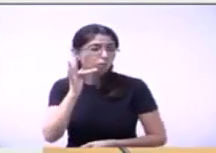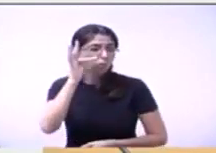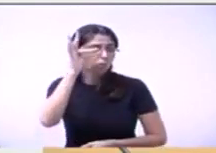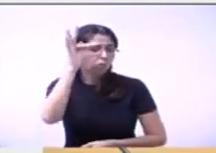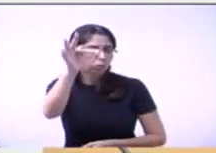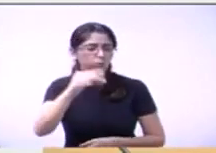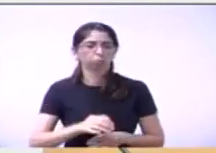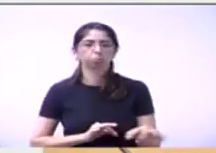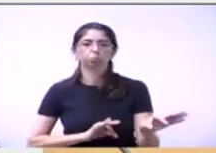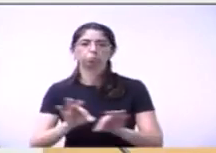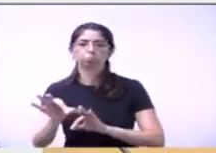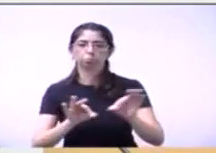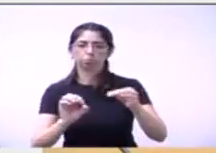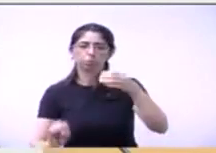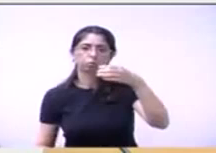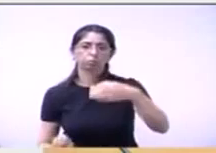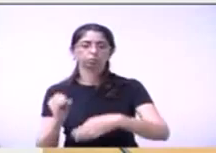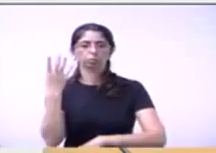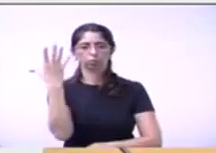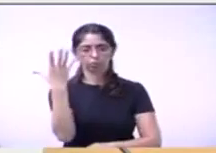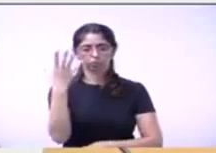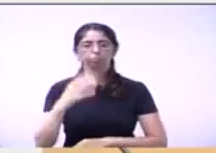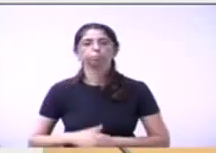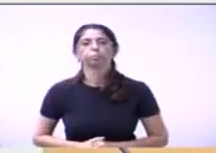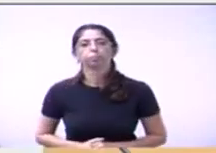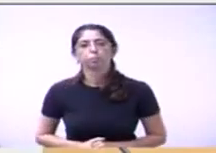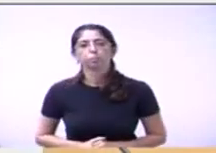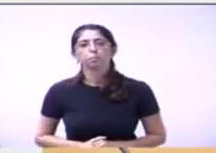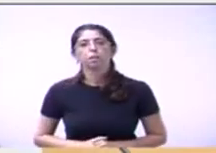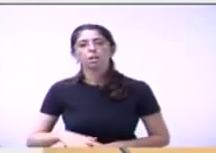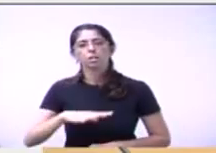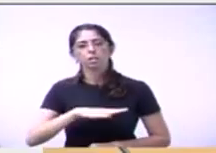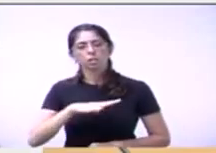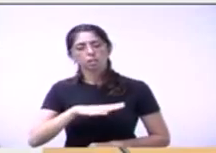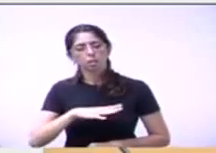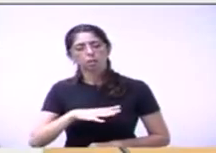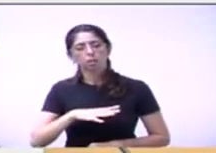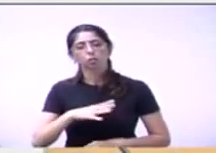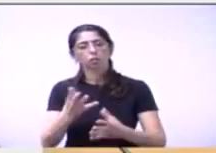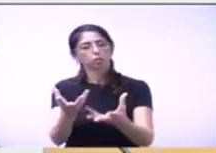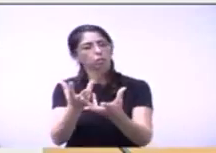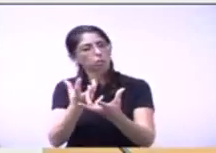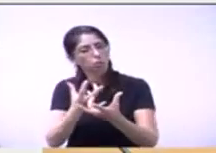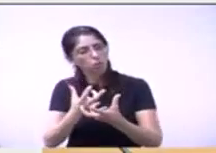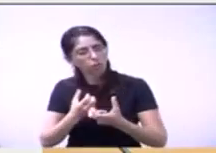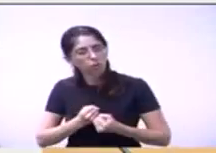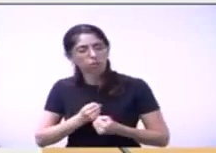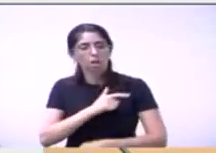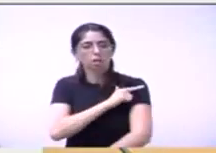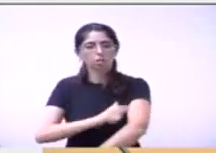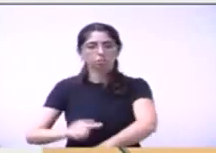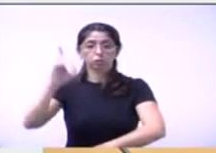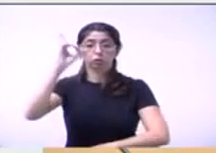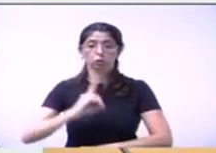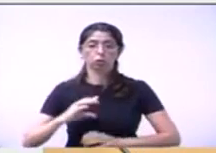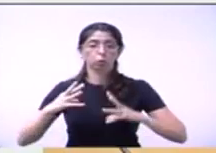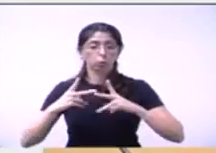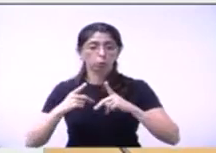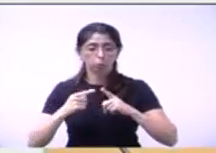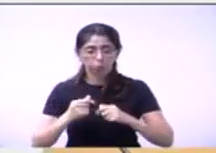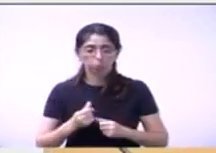destino de ser uma cidade mais acolhedora, mais democrática,